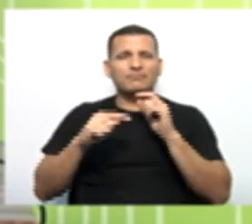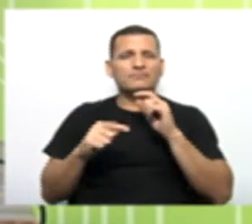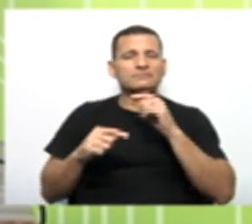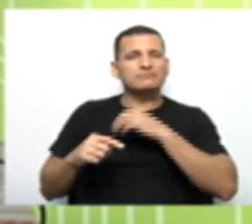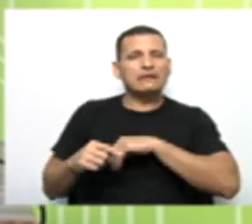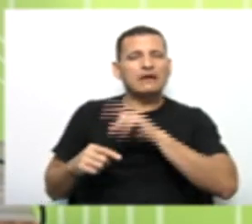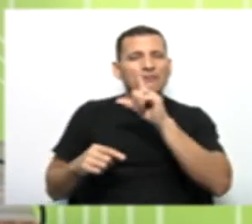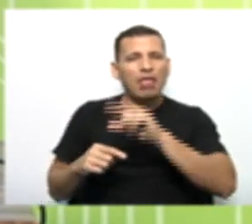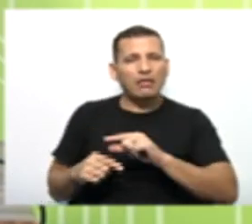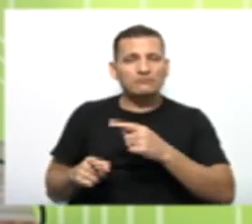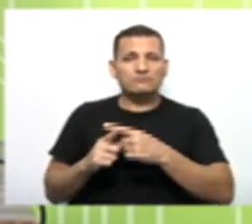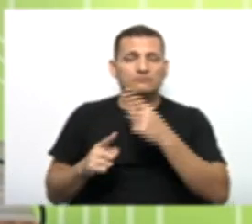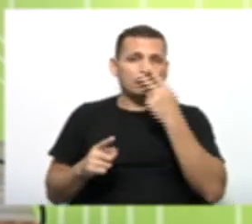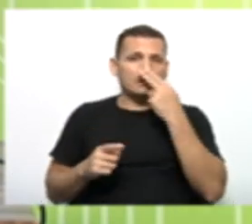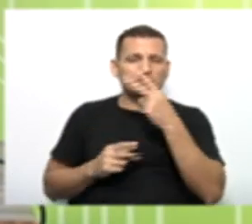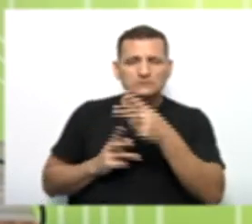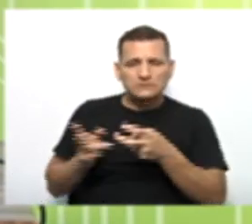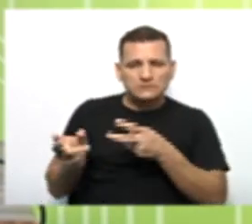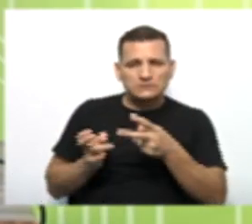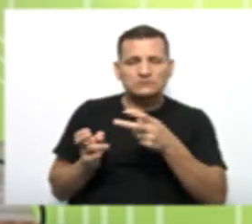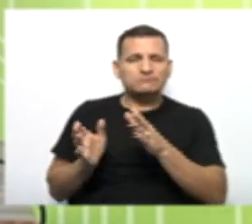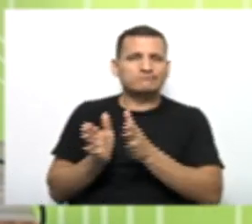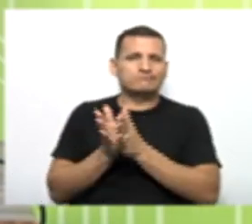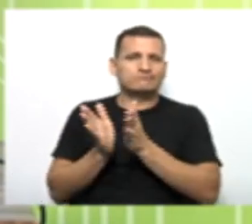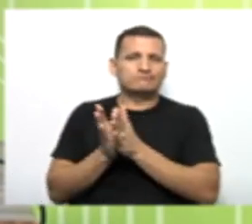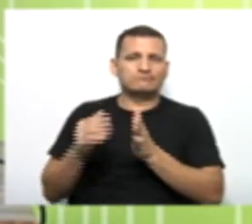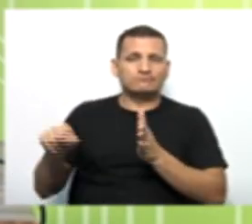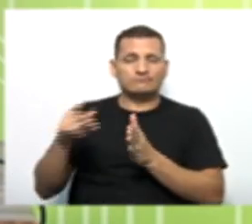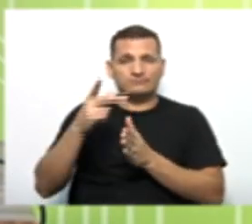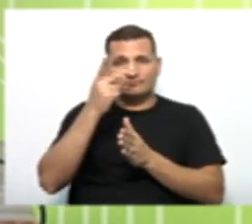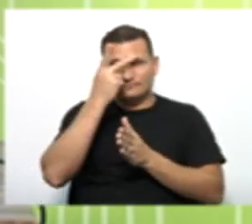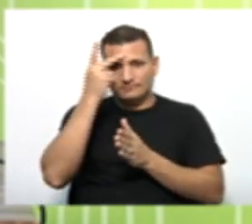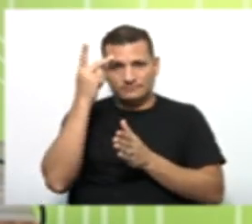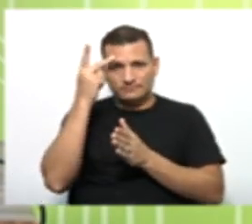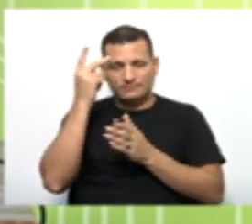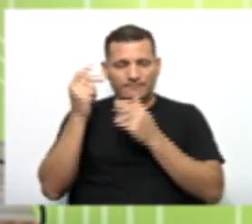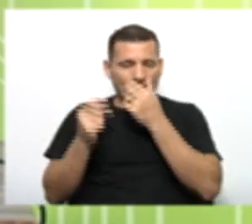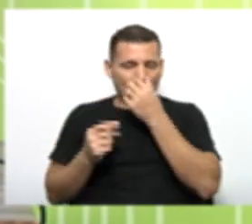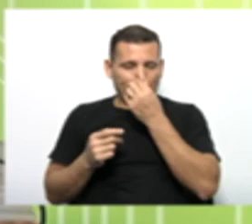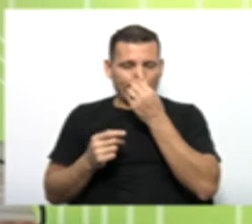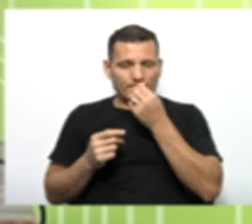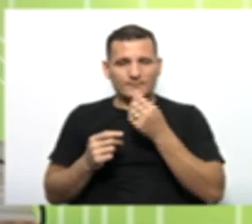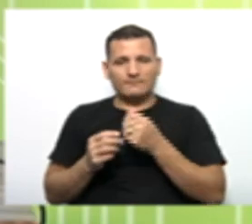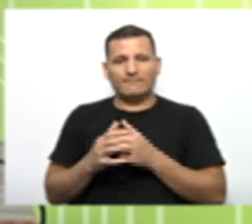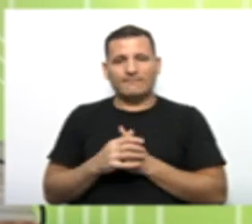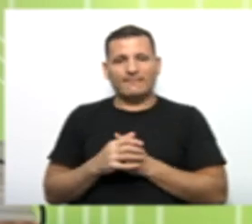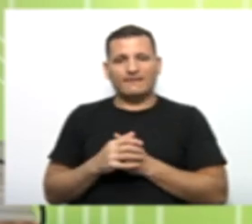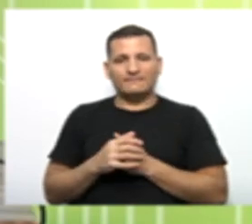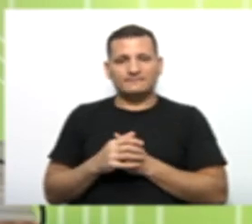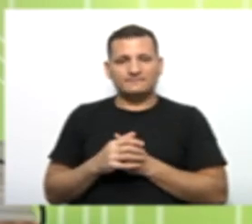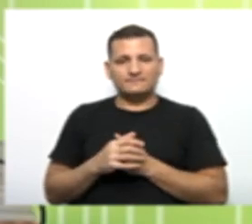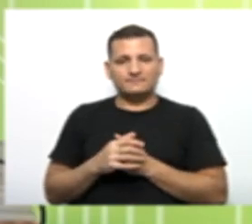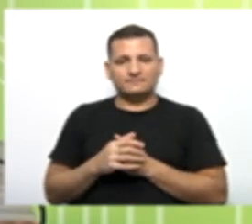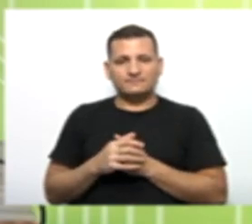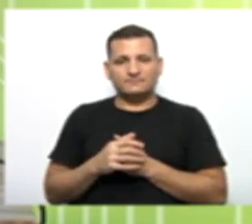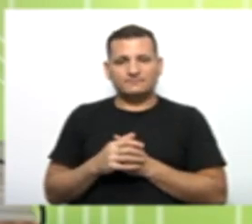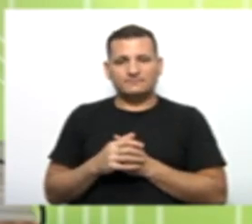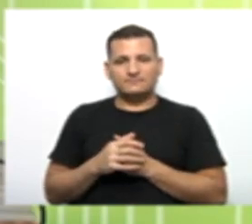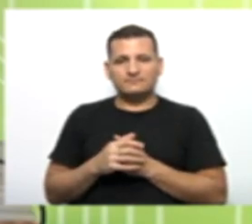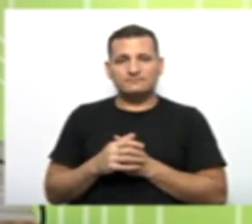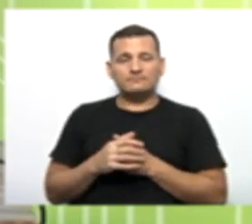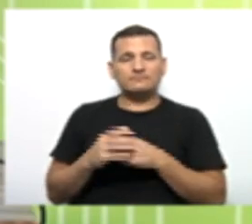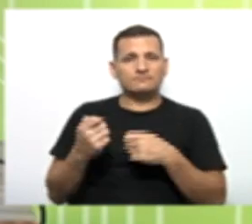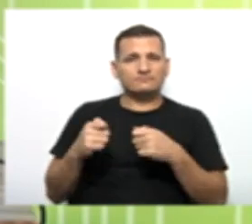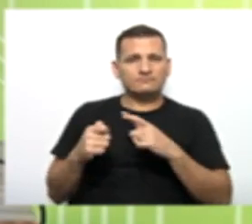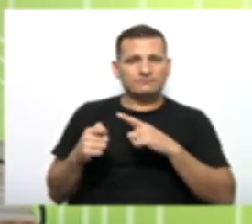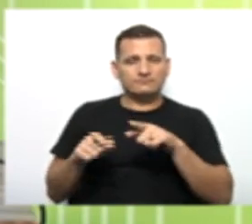exploração da pobreza daquelas pessoas. Ela também vai ter que ter um